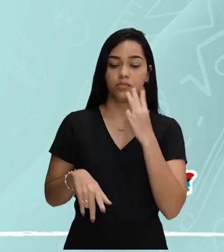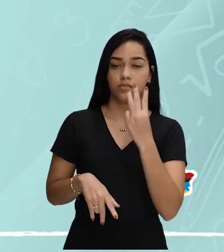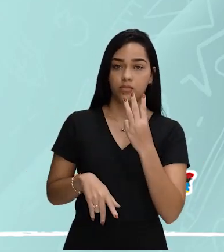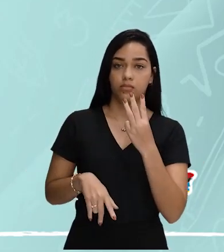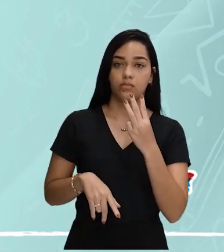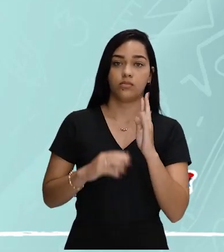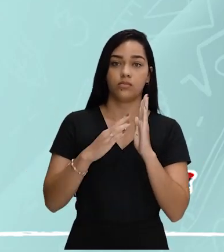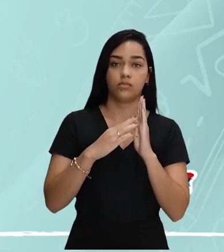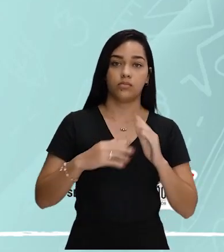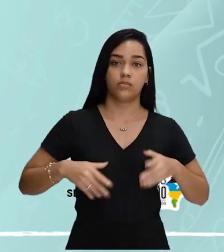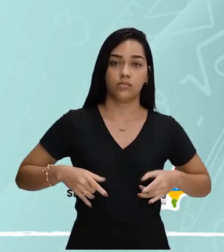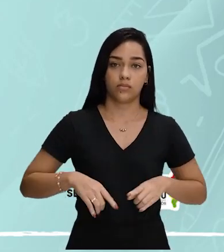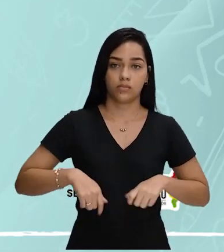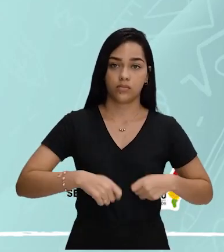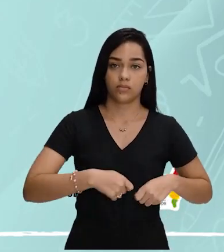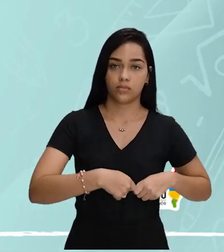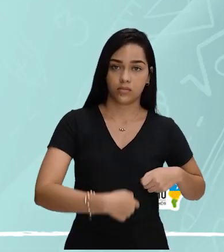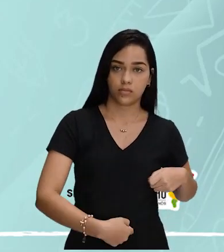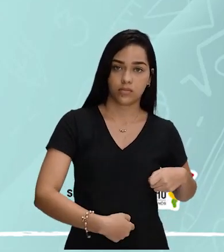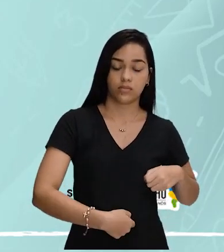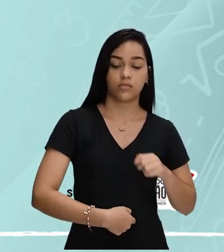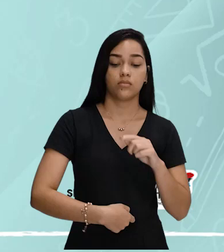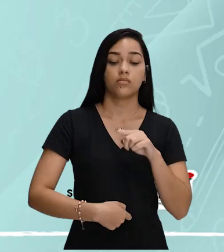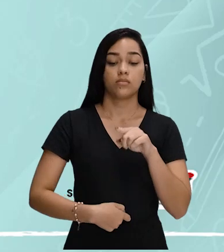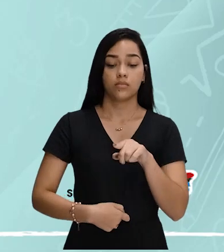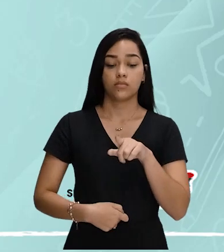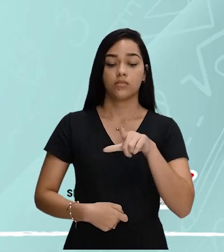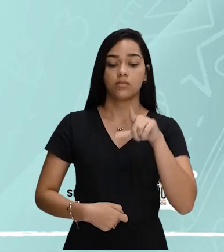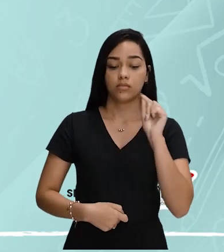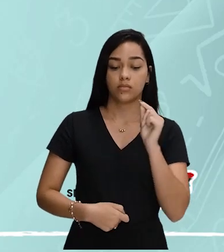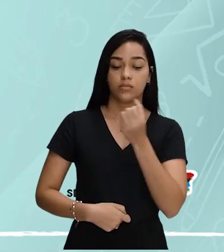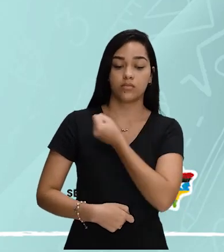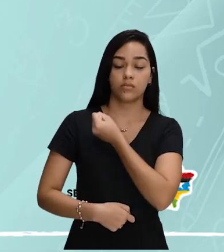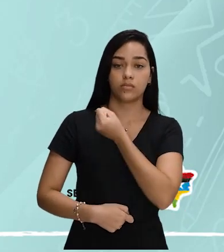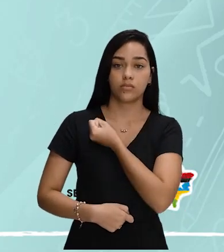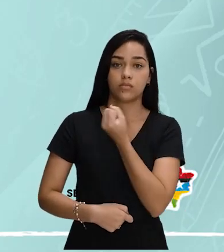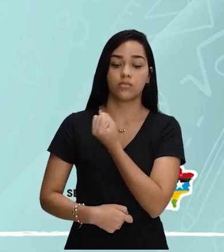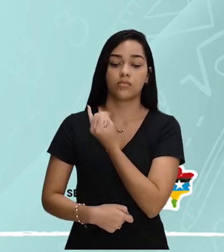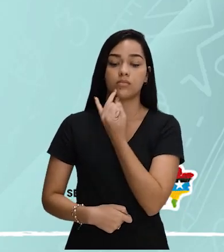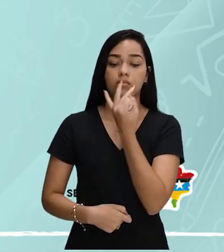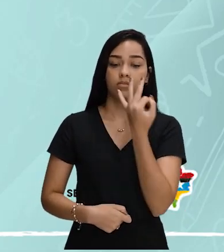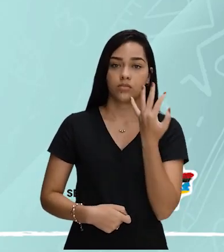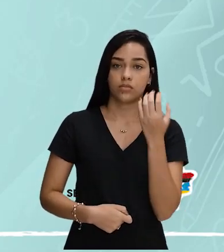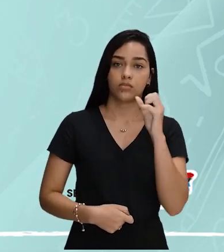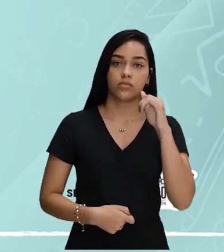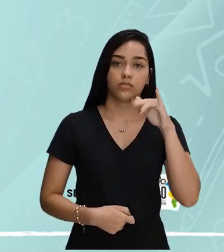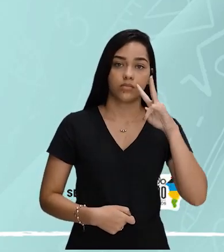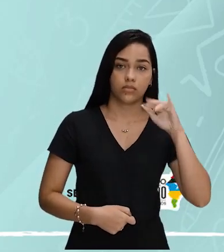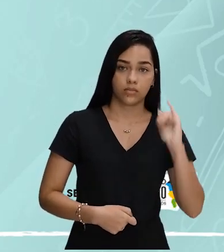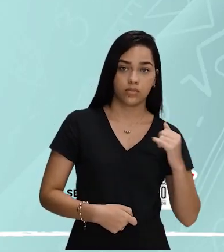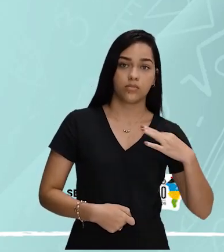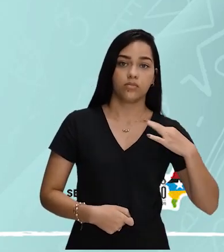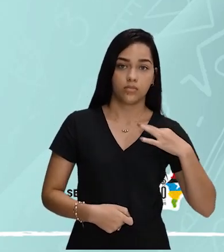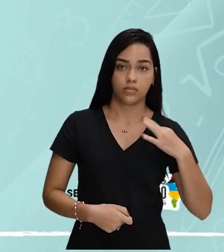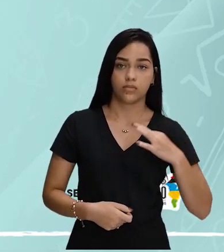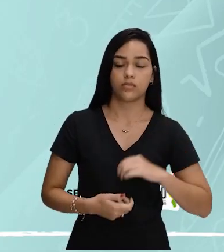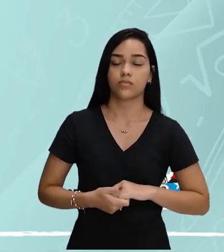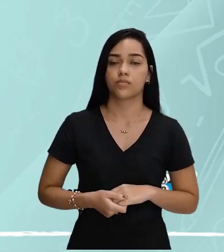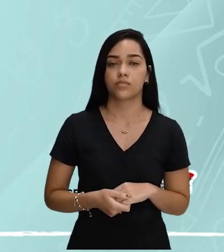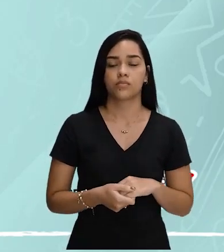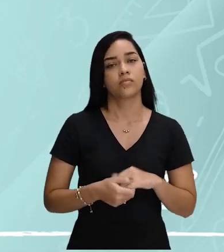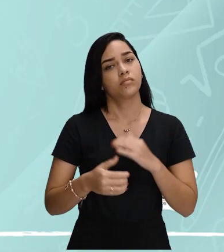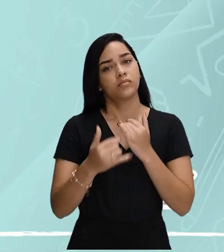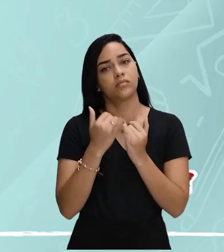três modelos de canga determine o número de maneiras distintas de Silvia se vestir então